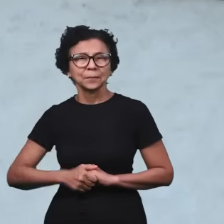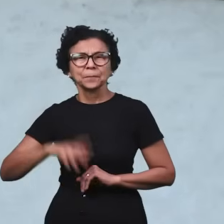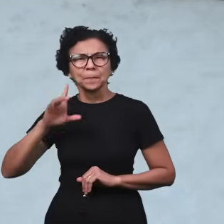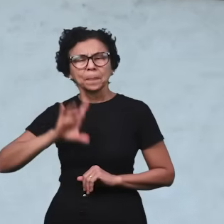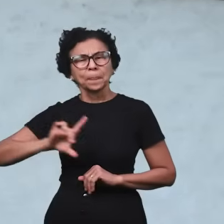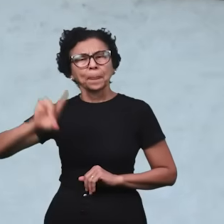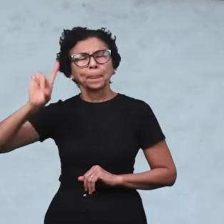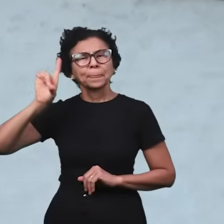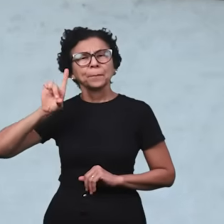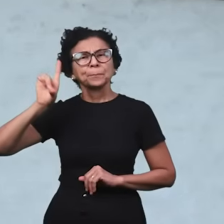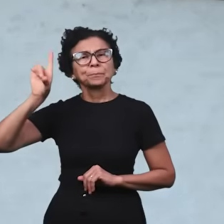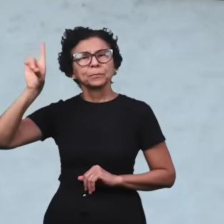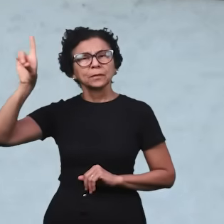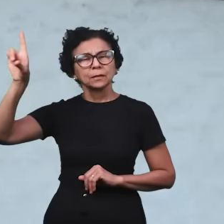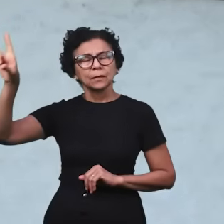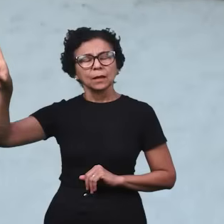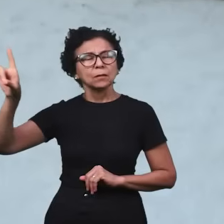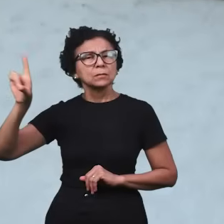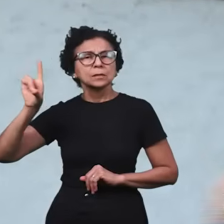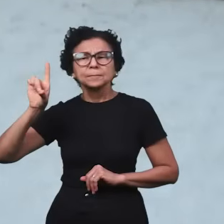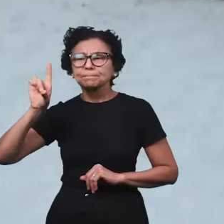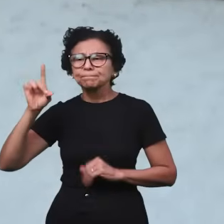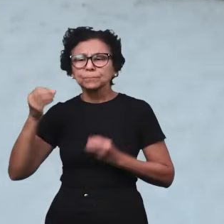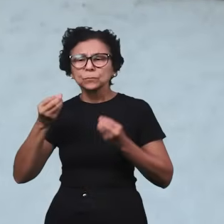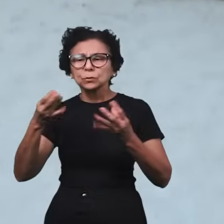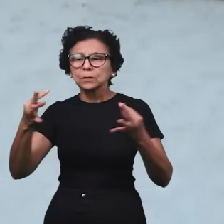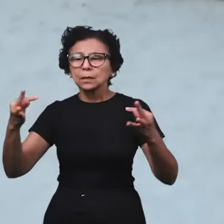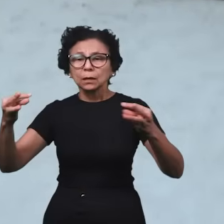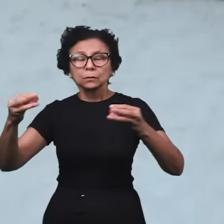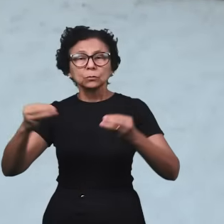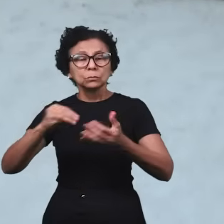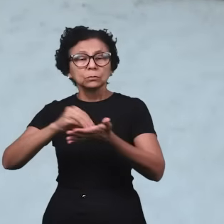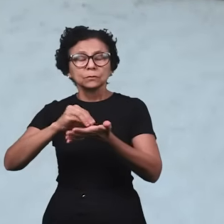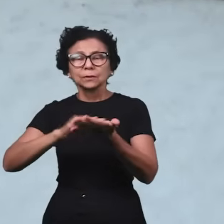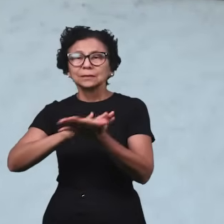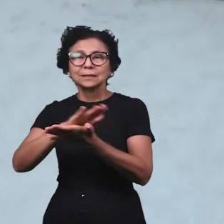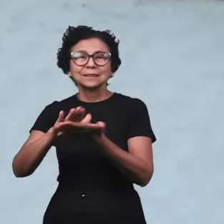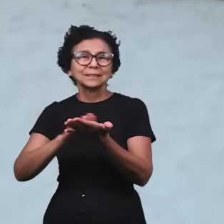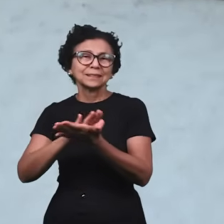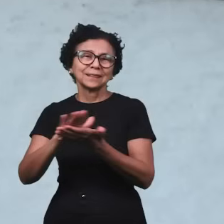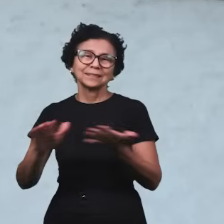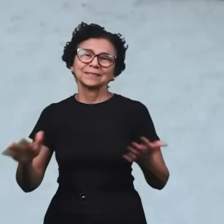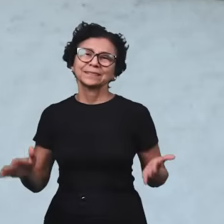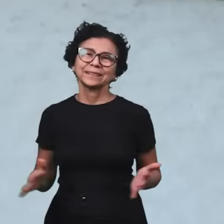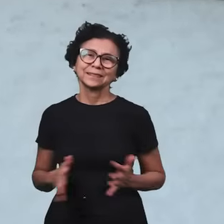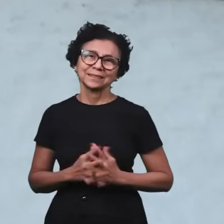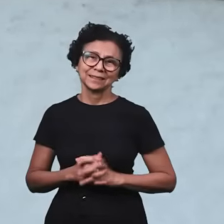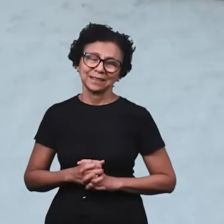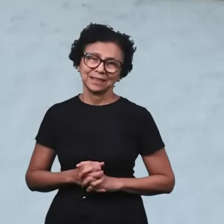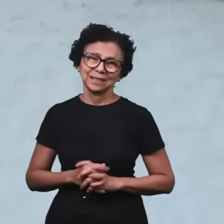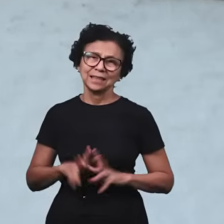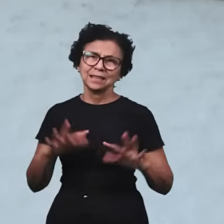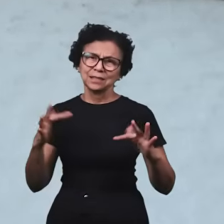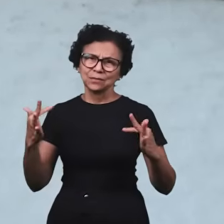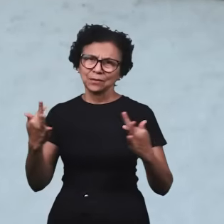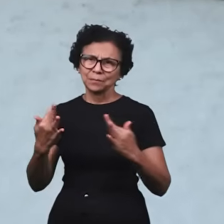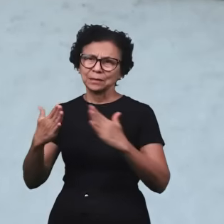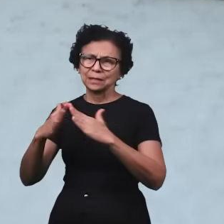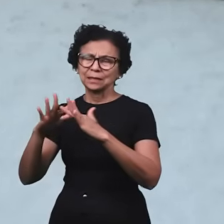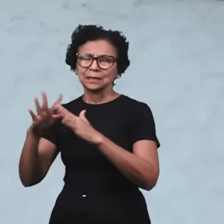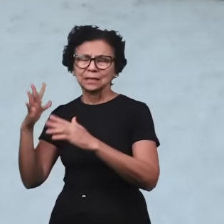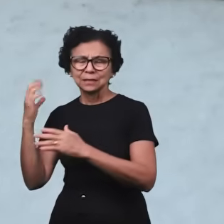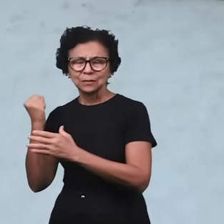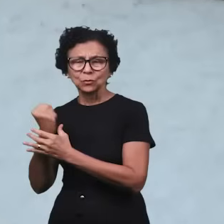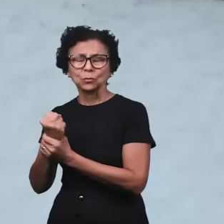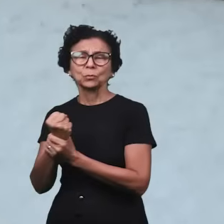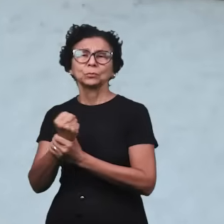dos recursos. Nós vemos assim uma fonte extraordinária, maravilhosa que a igreja tem, que as famílias também têm, são